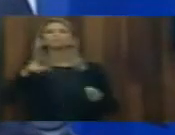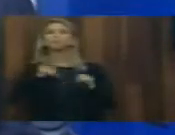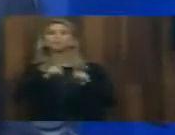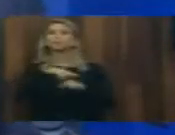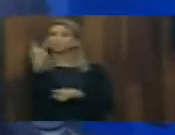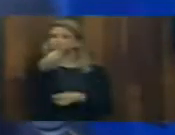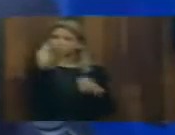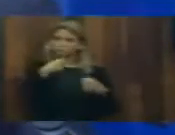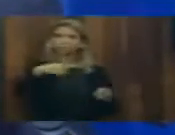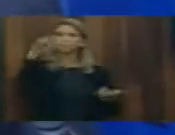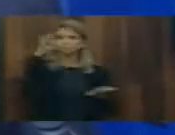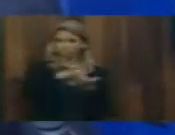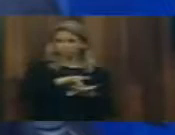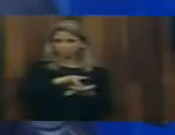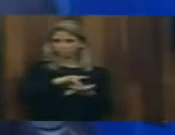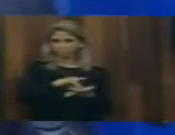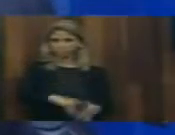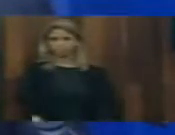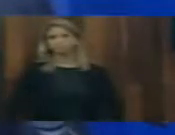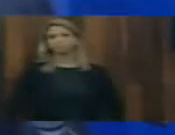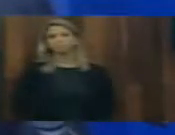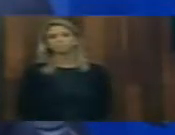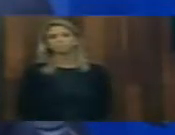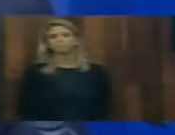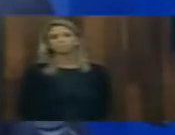isso. O segundo ponto...